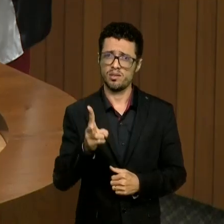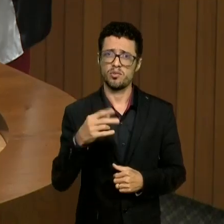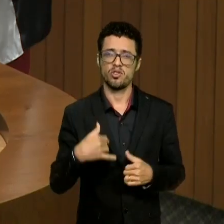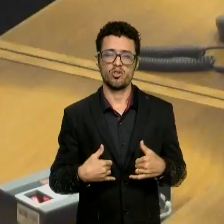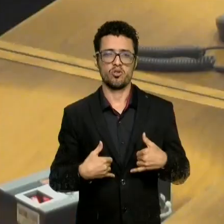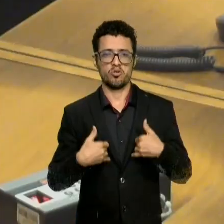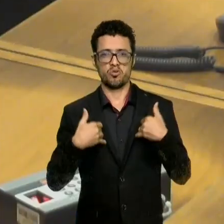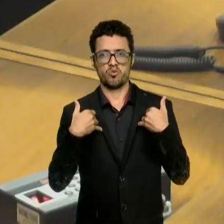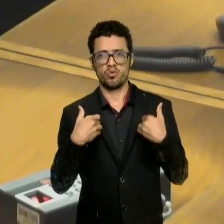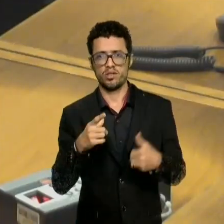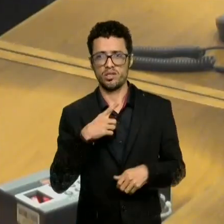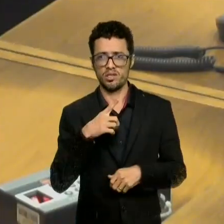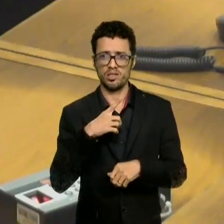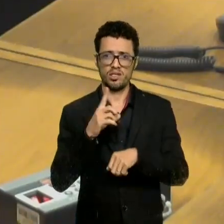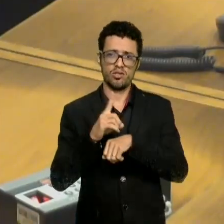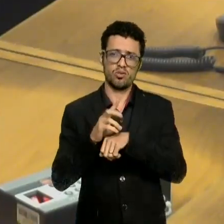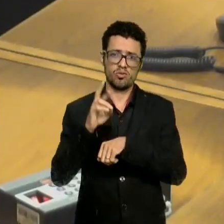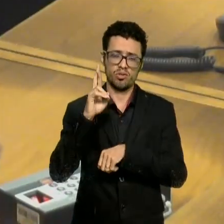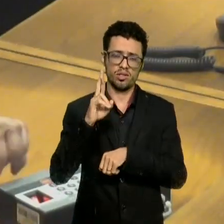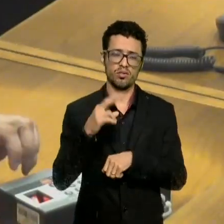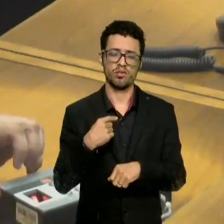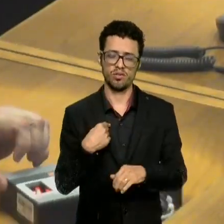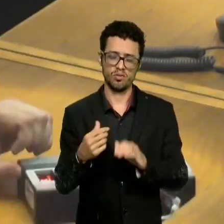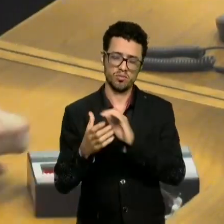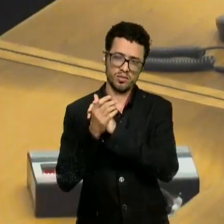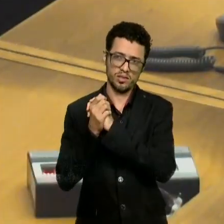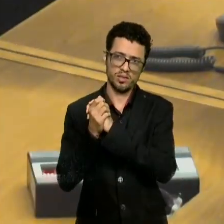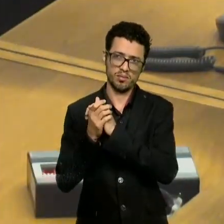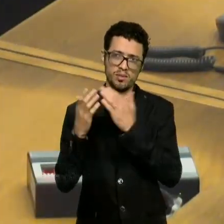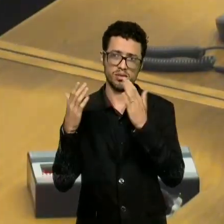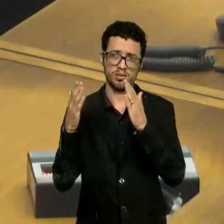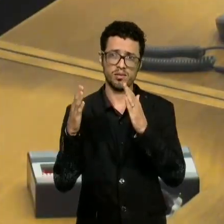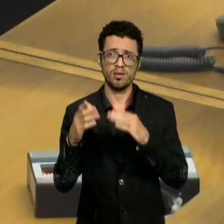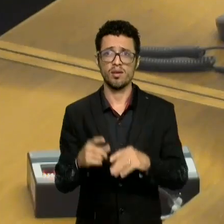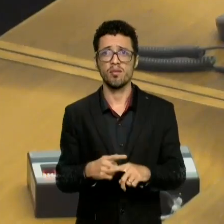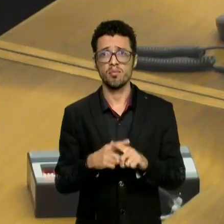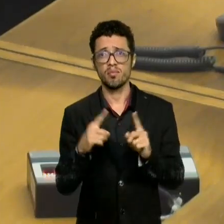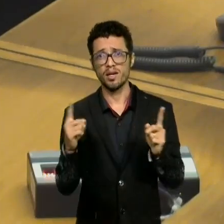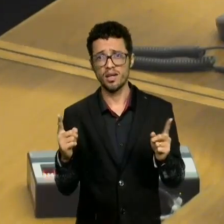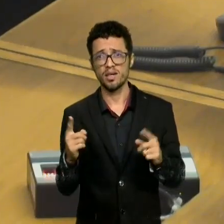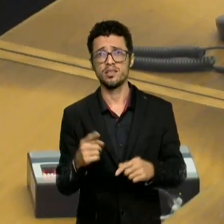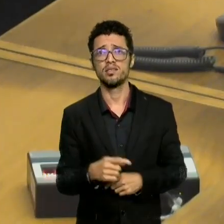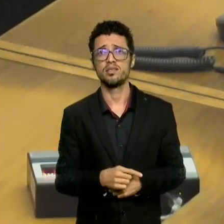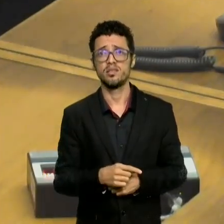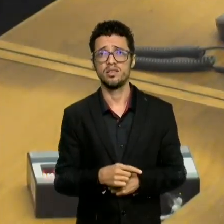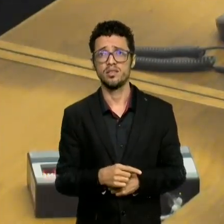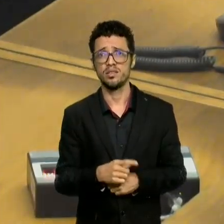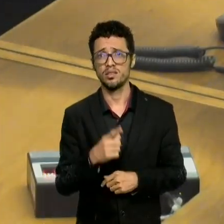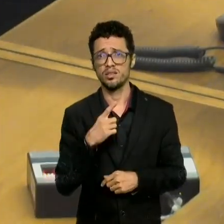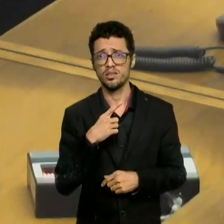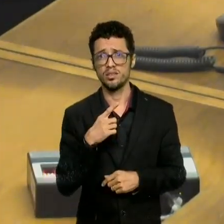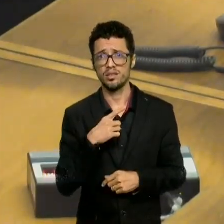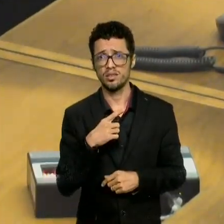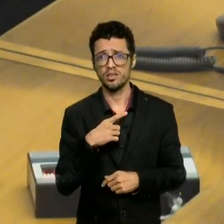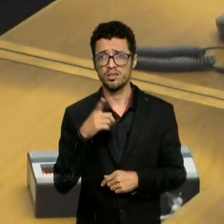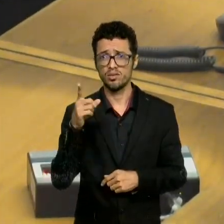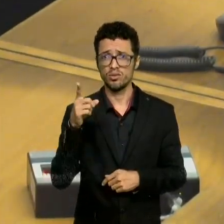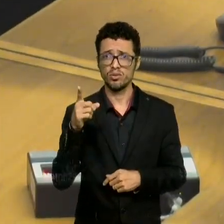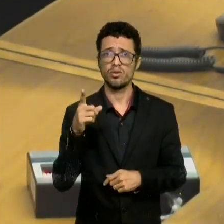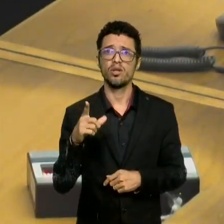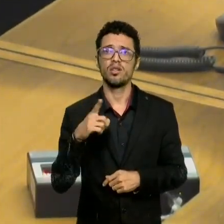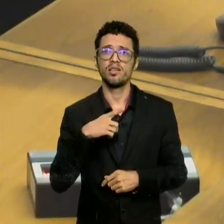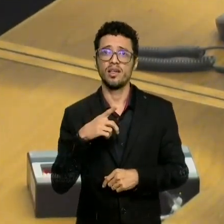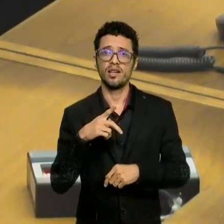tem doutorado, e eu parabenizo por isso. Obrigado. Mas eu quero reconhecer que Vossa Excelência tem pós-doutorado em mudança de lado